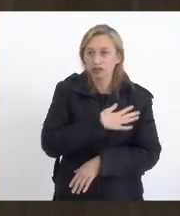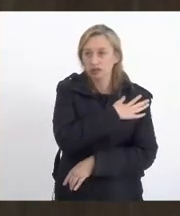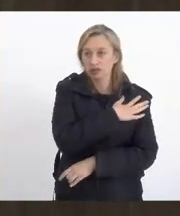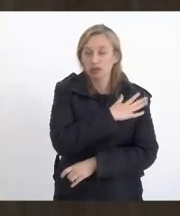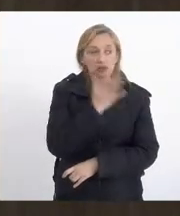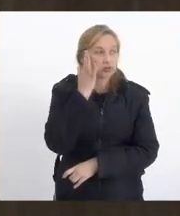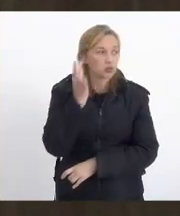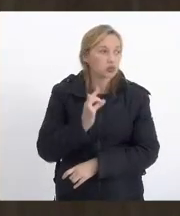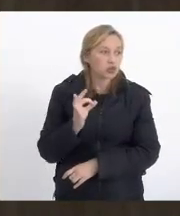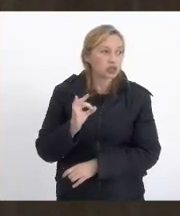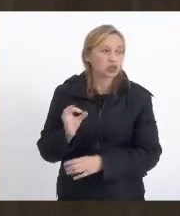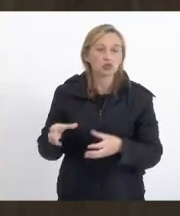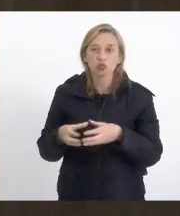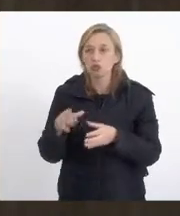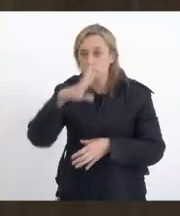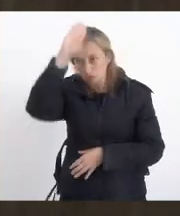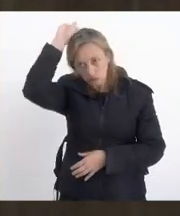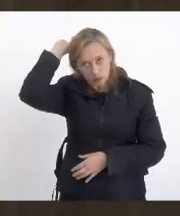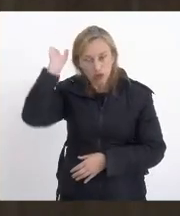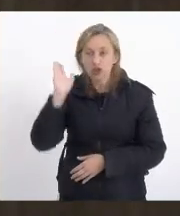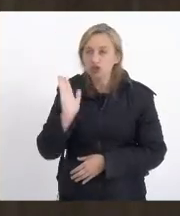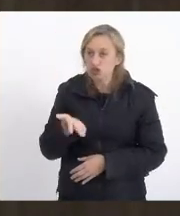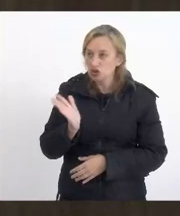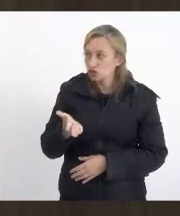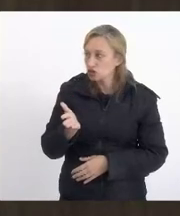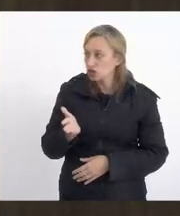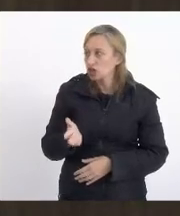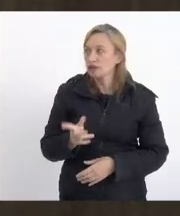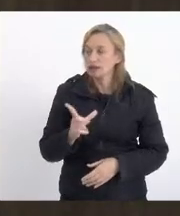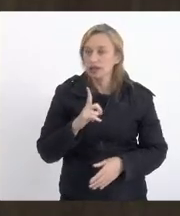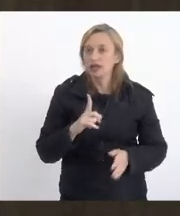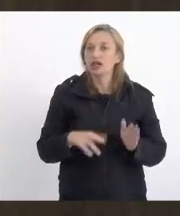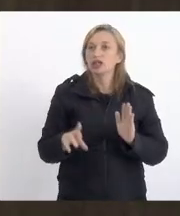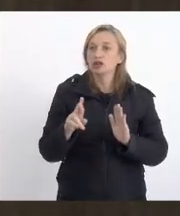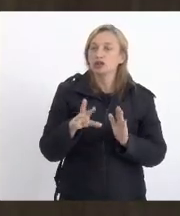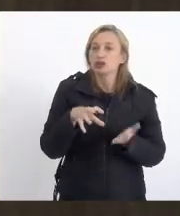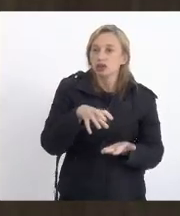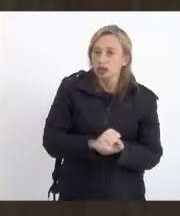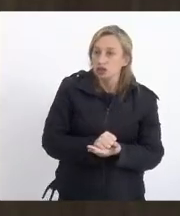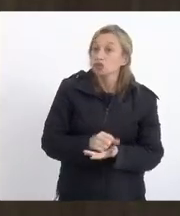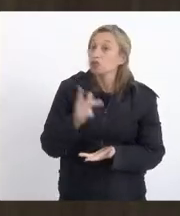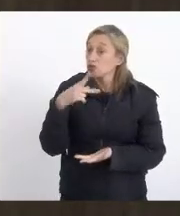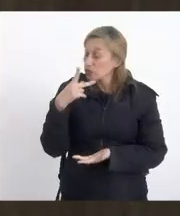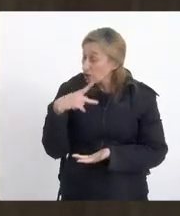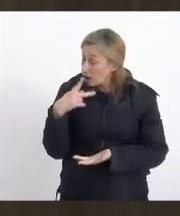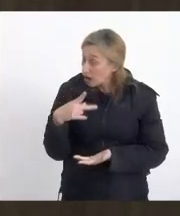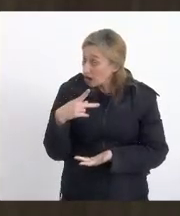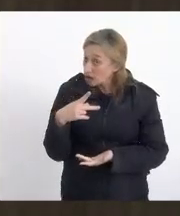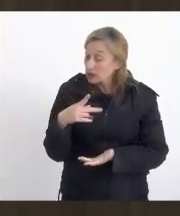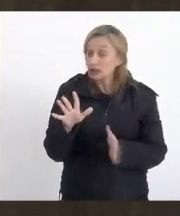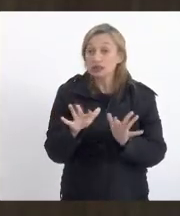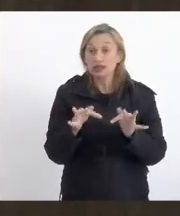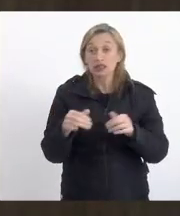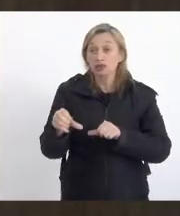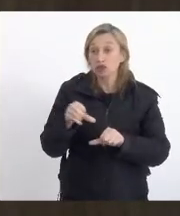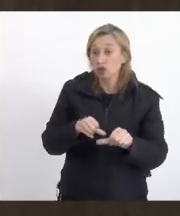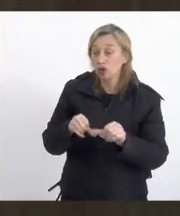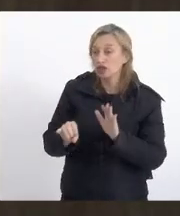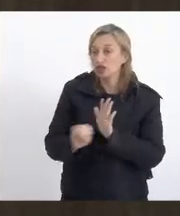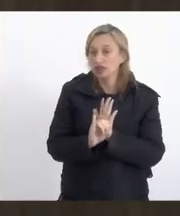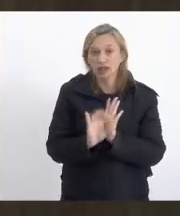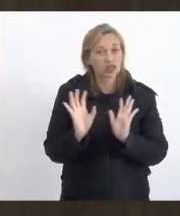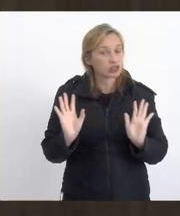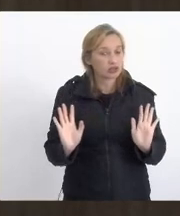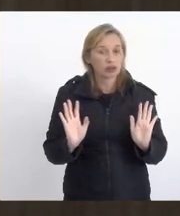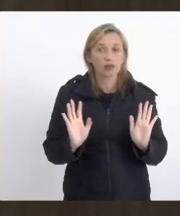não sei se no Corpo de Bombeiro já conste no registro. Como eu falo, não é a simples troca de